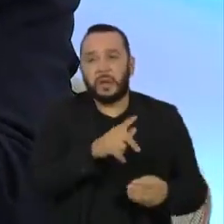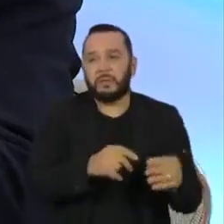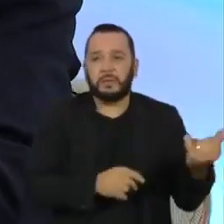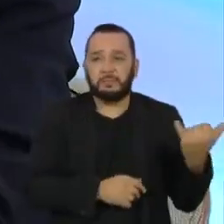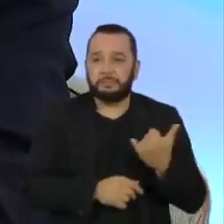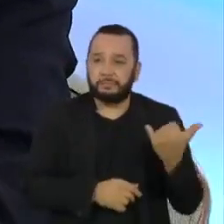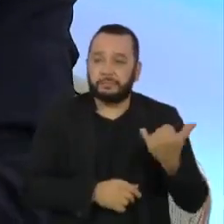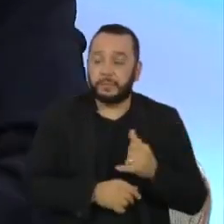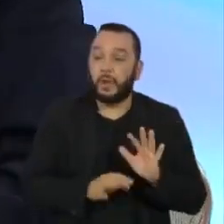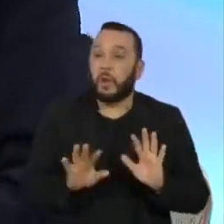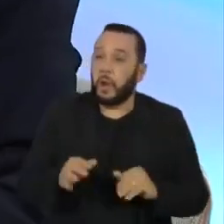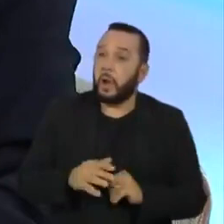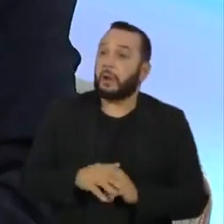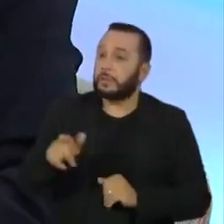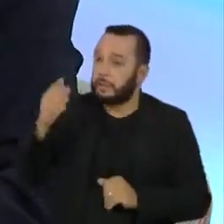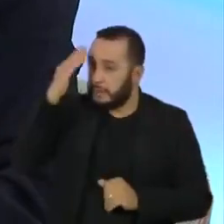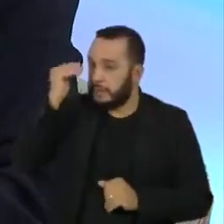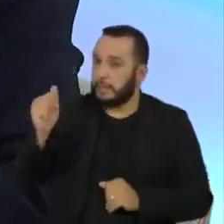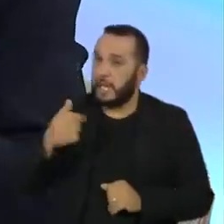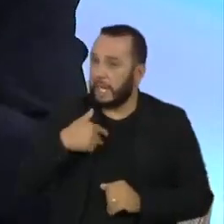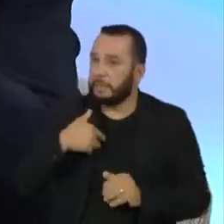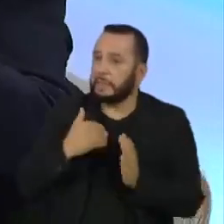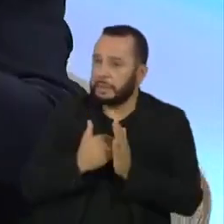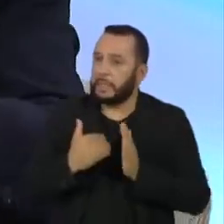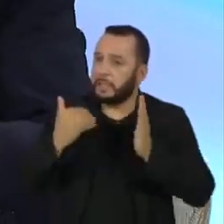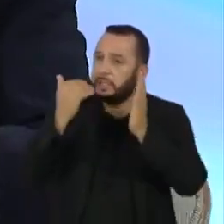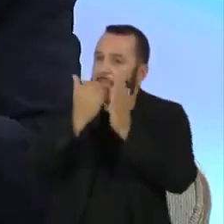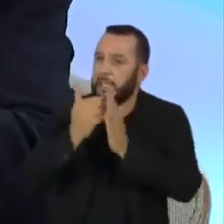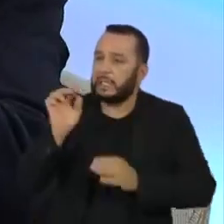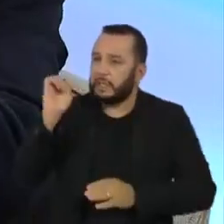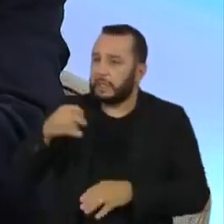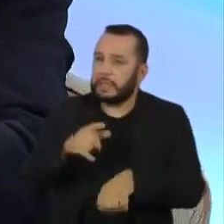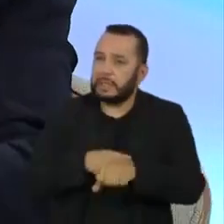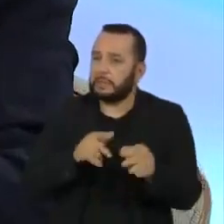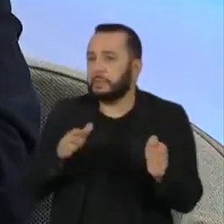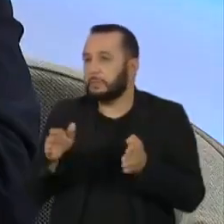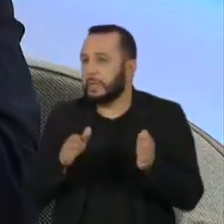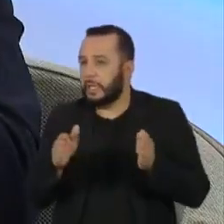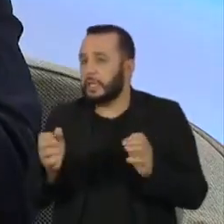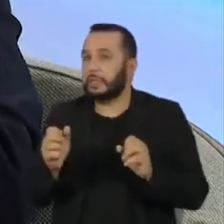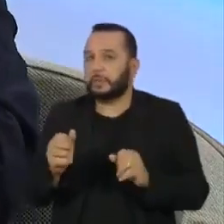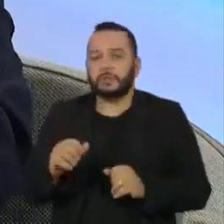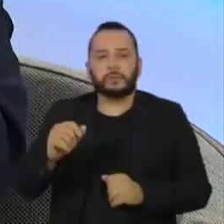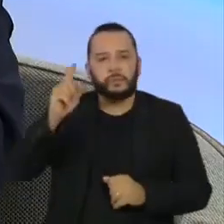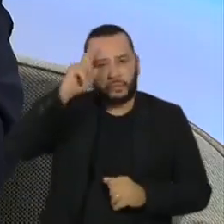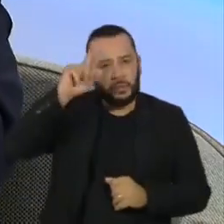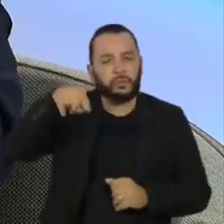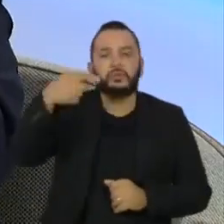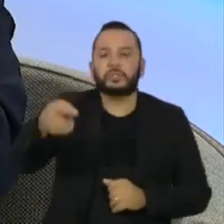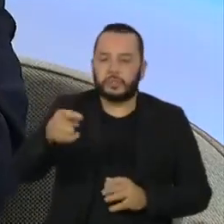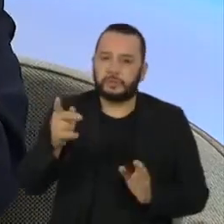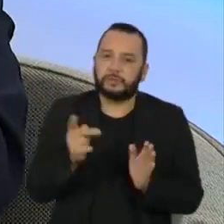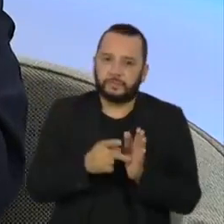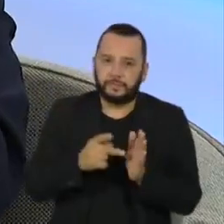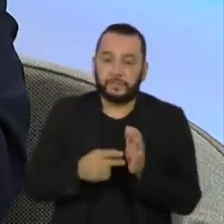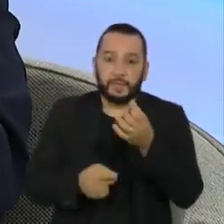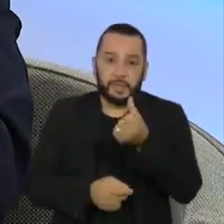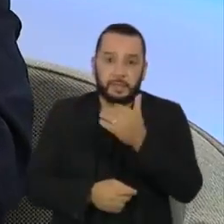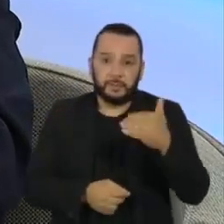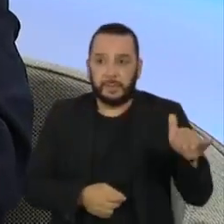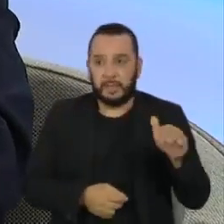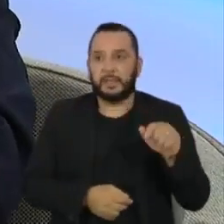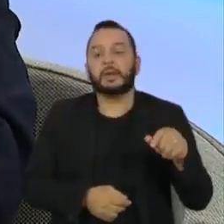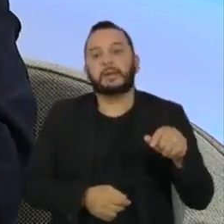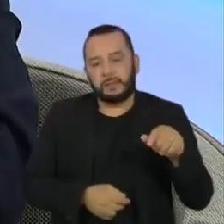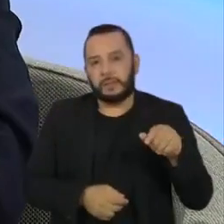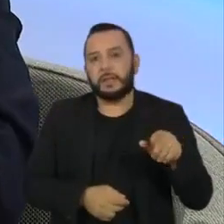né ele merece o olho você sabe acho que eu exagerei um pouco aquele momento etc no dia seguinte de fato 6:30 da manhã ele me